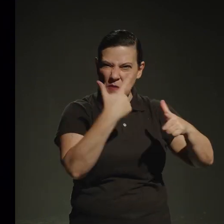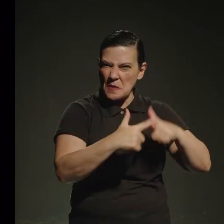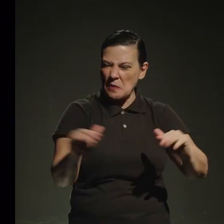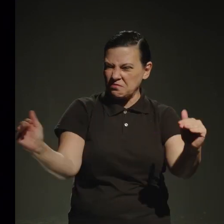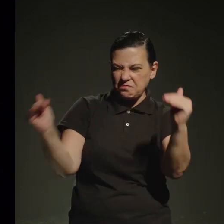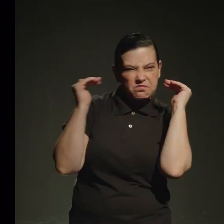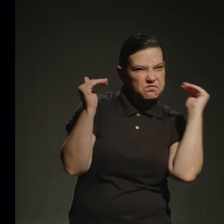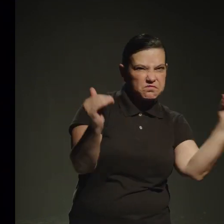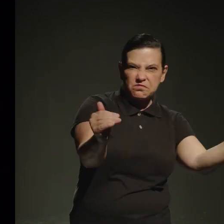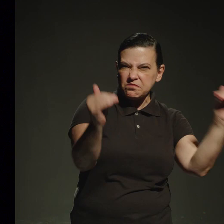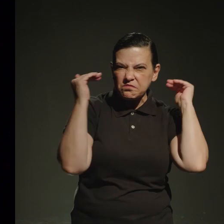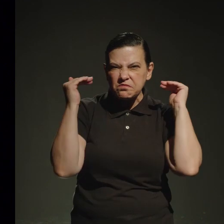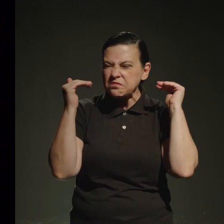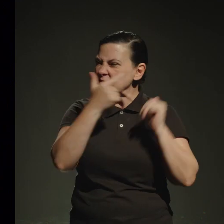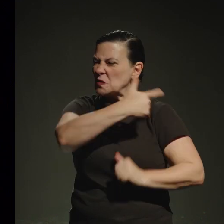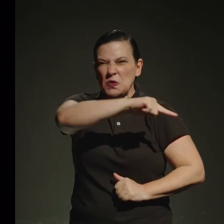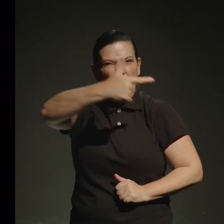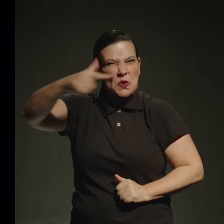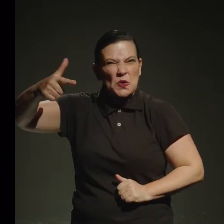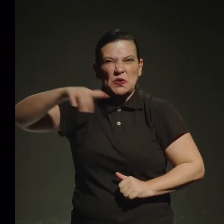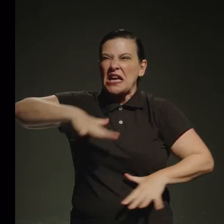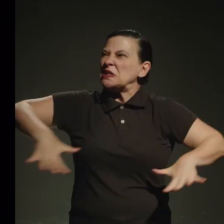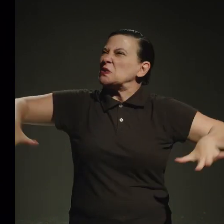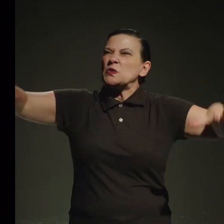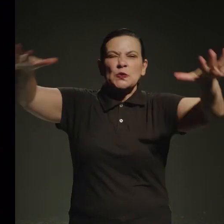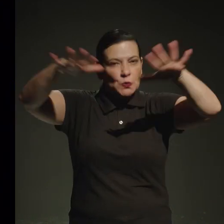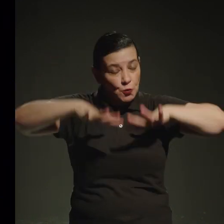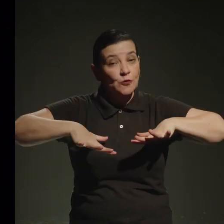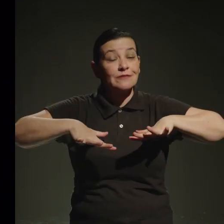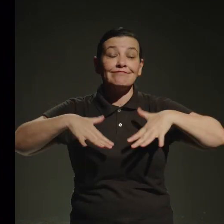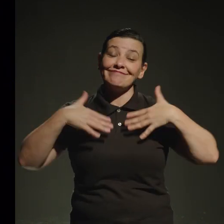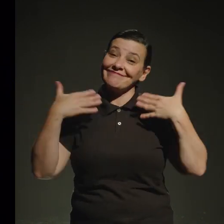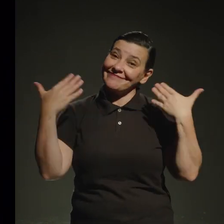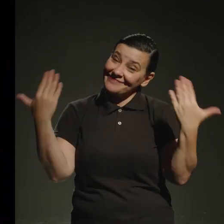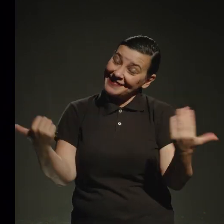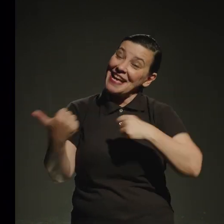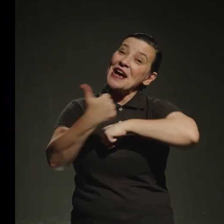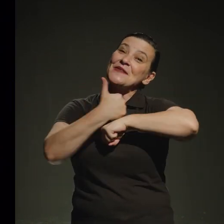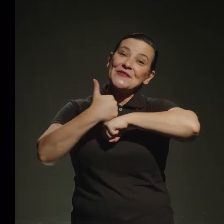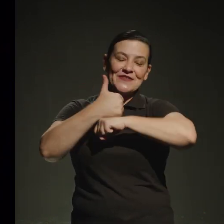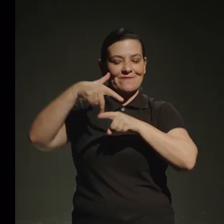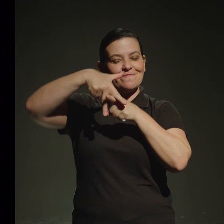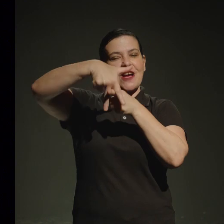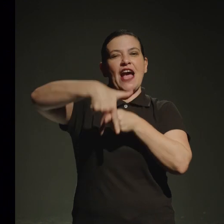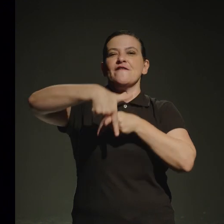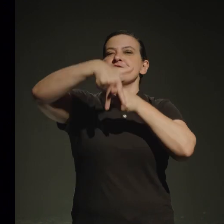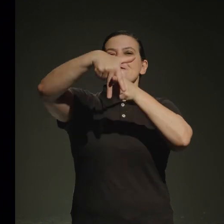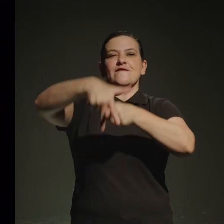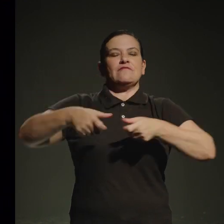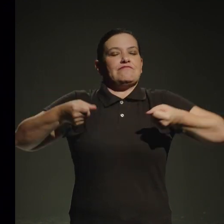embates do destino, quero louvar bem alto a outros cavaleiros que, a duras penas, têm mantido acesa e